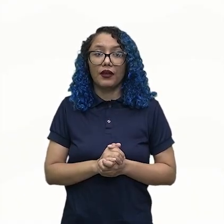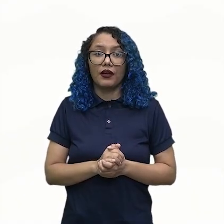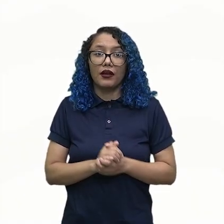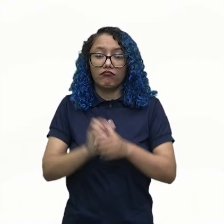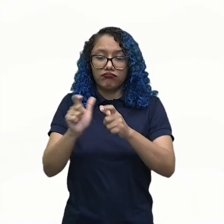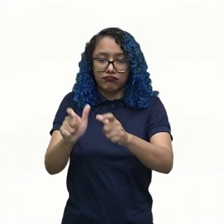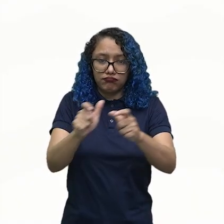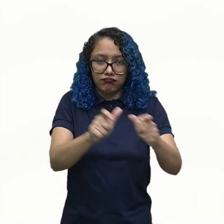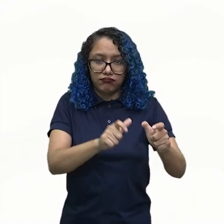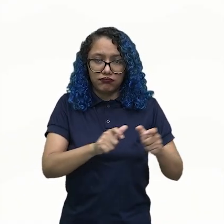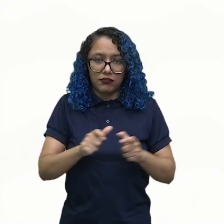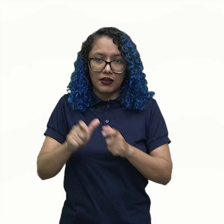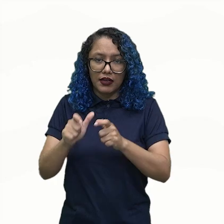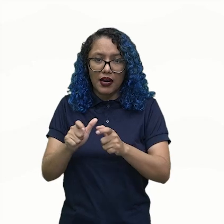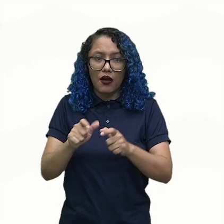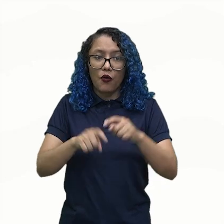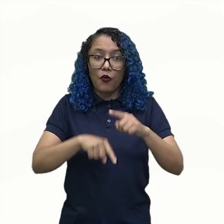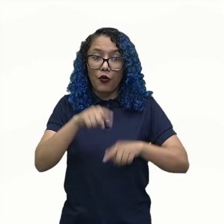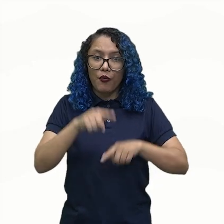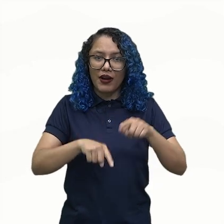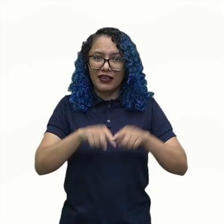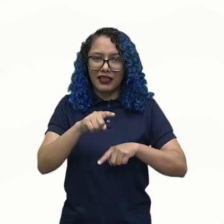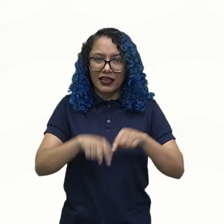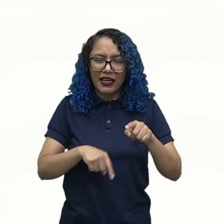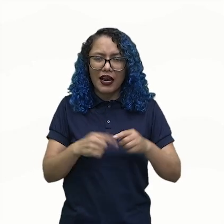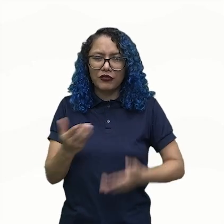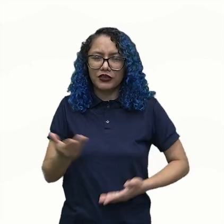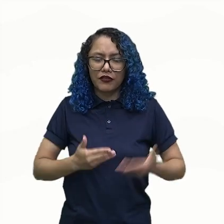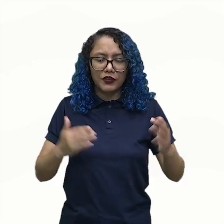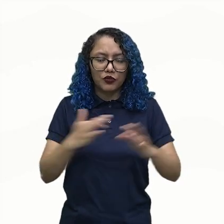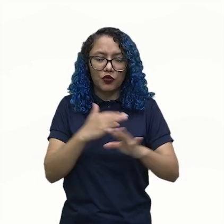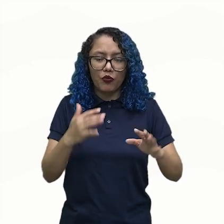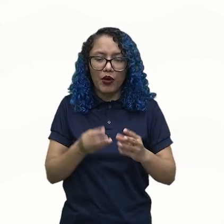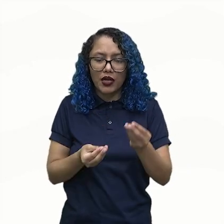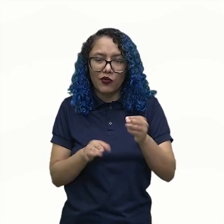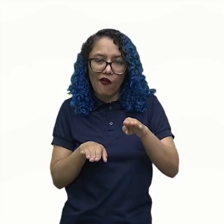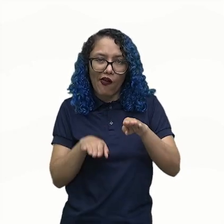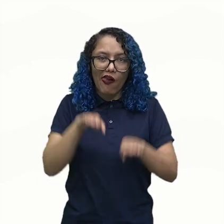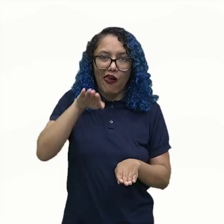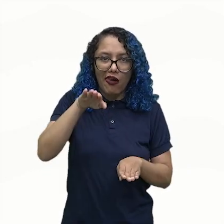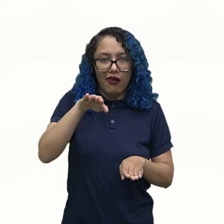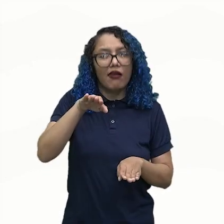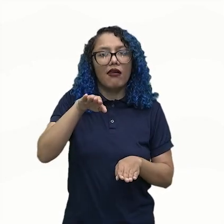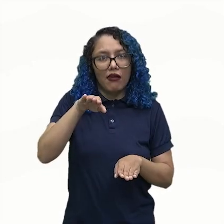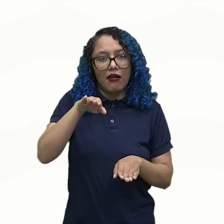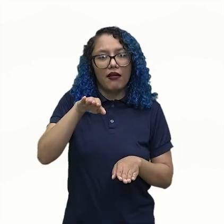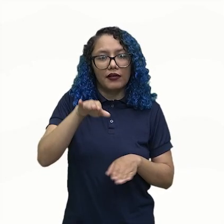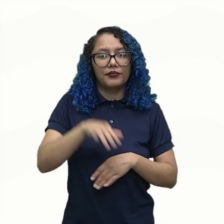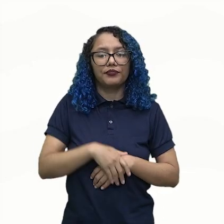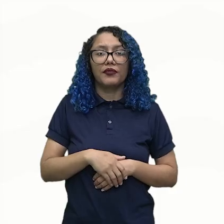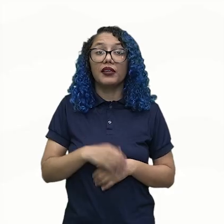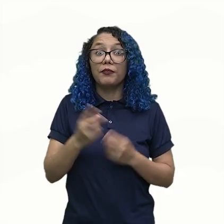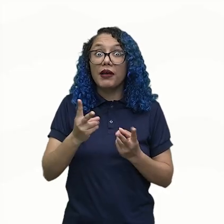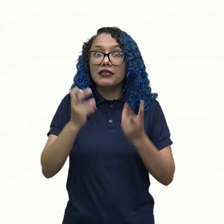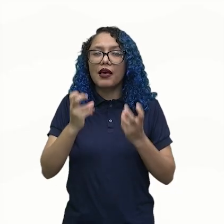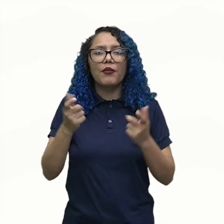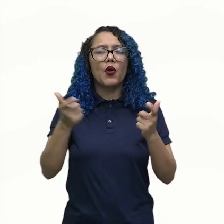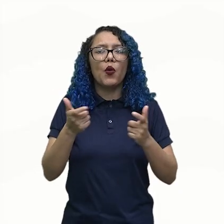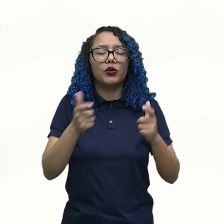no espaço geográfico dos equipamentos e serviços urbanos, tá? Ela pode ser observada entre os